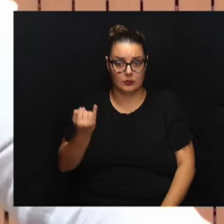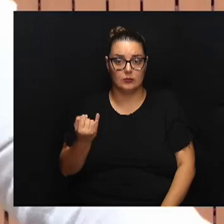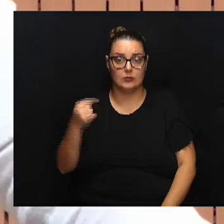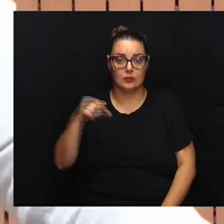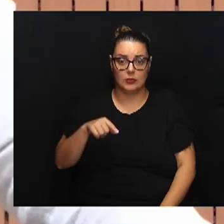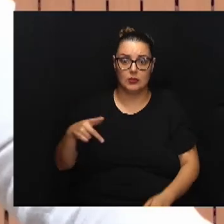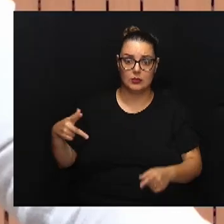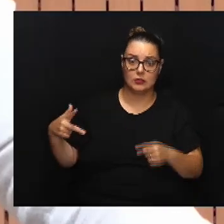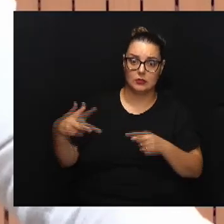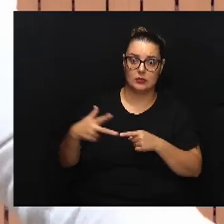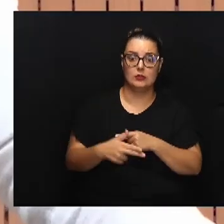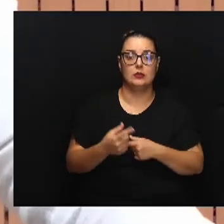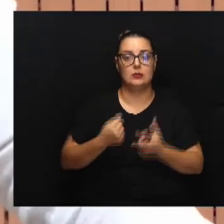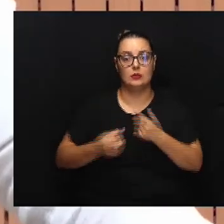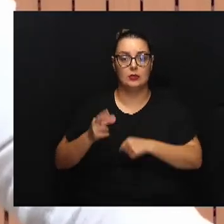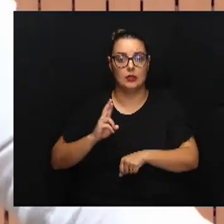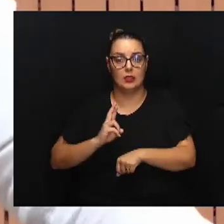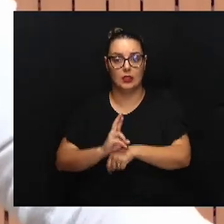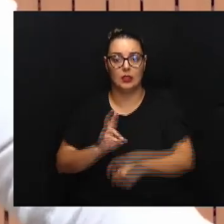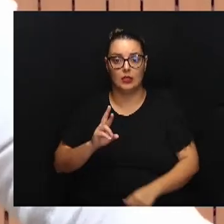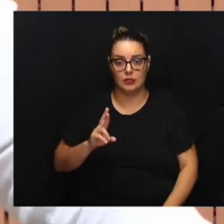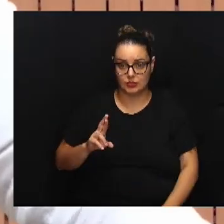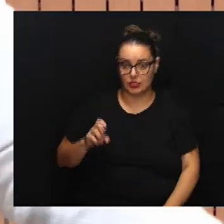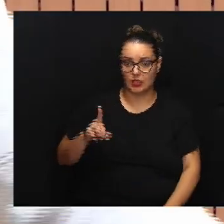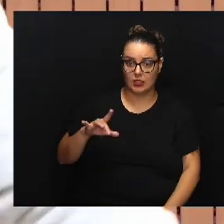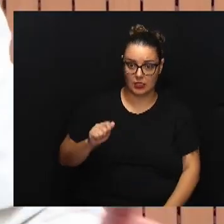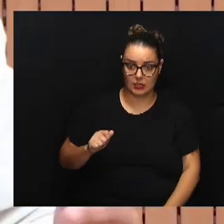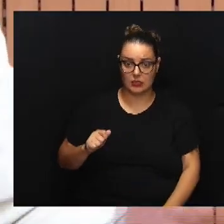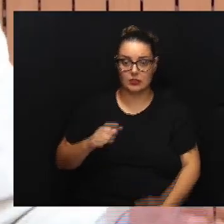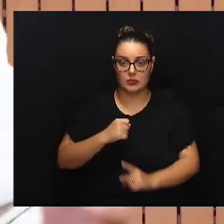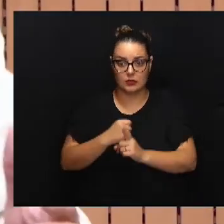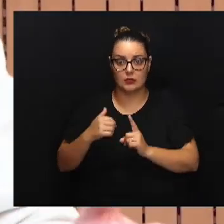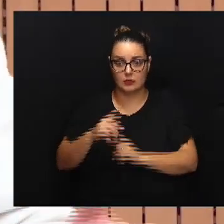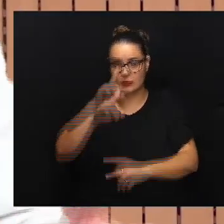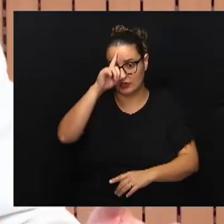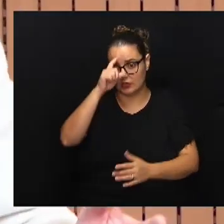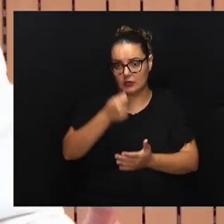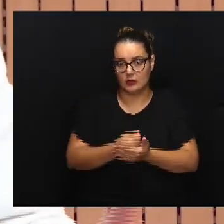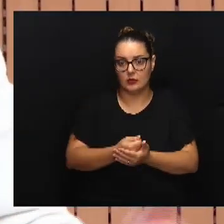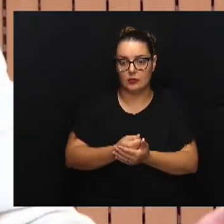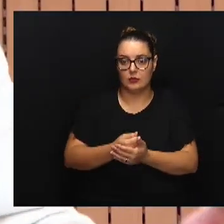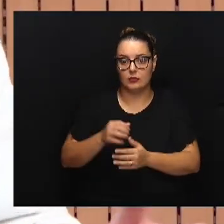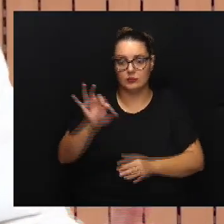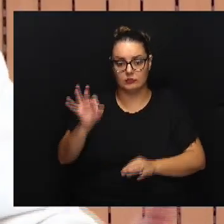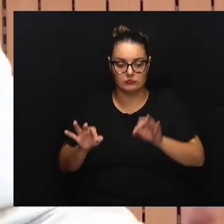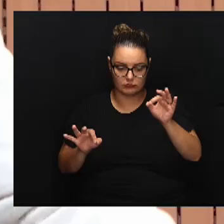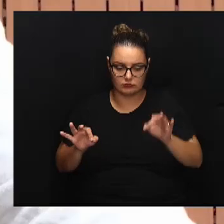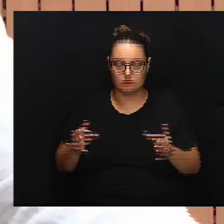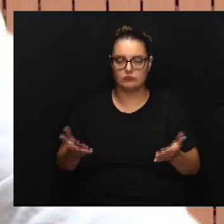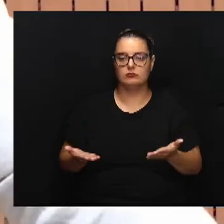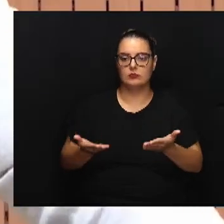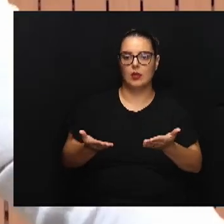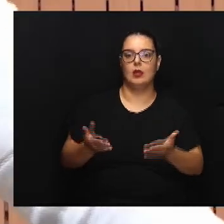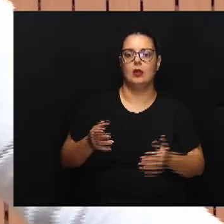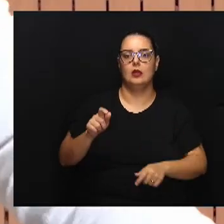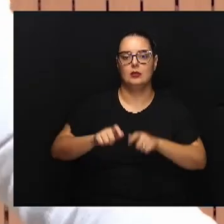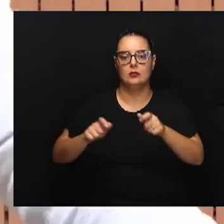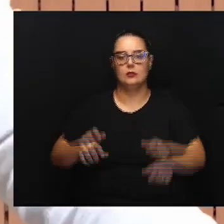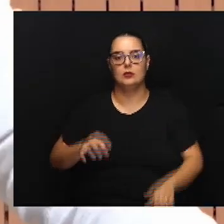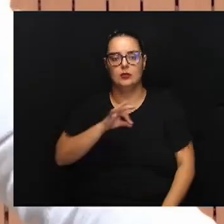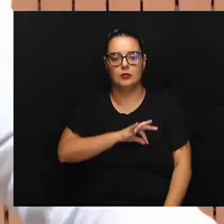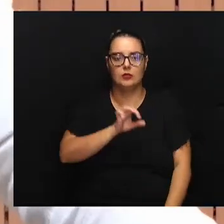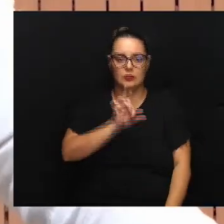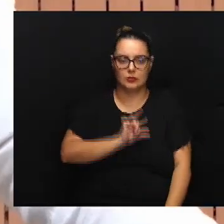corte de renda social para definir ou parametrizar, pelo menos, né, as pessoas de baixa renda.